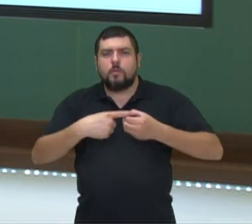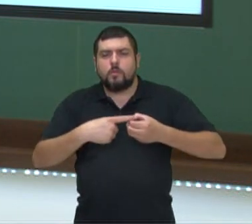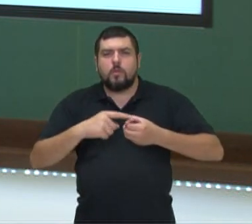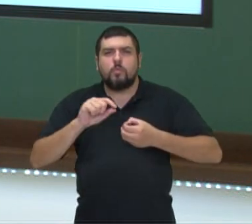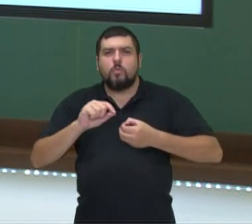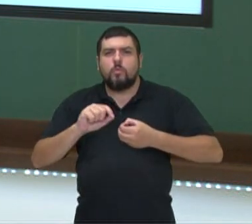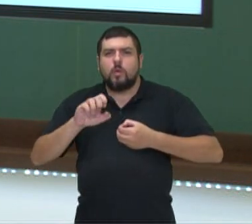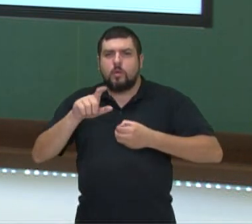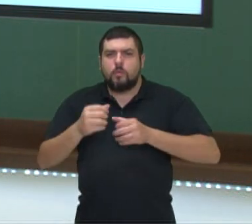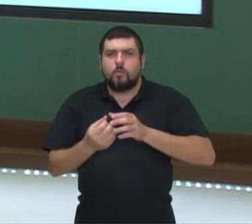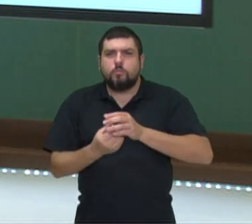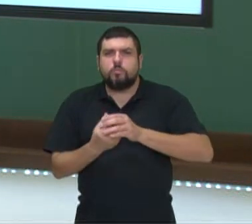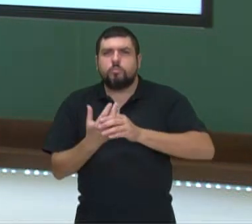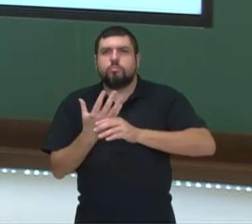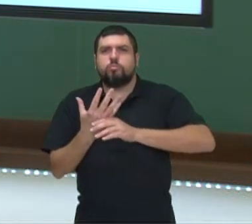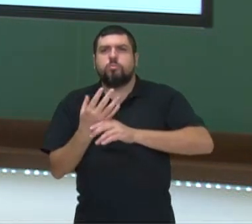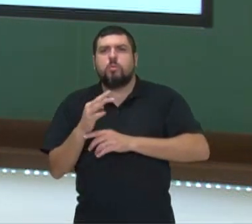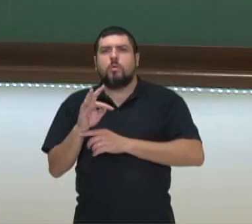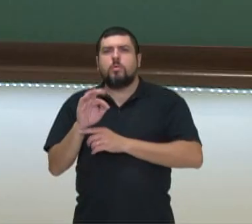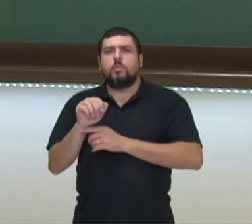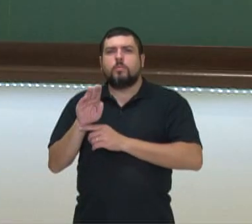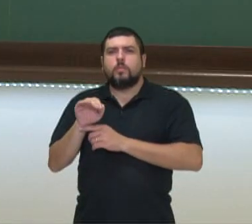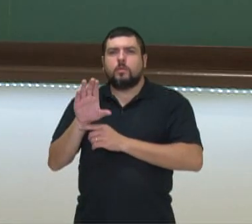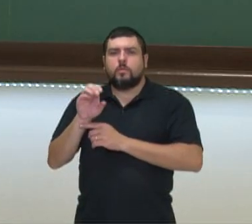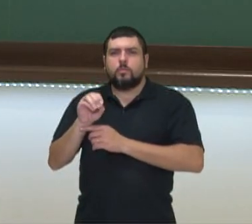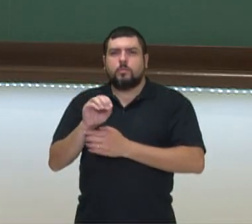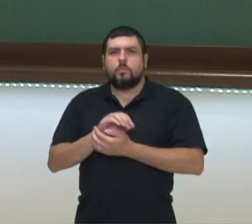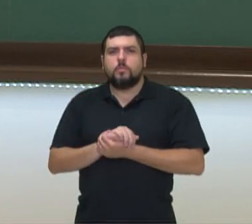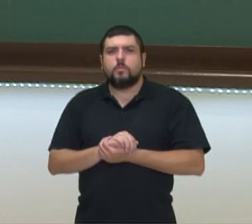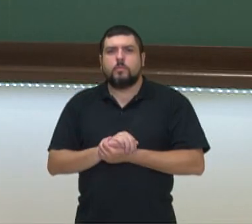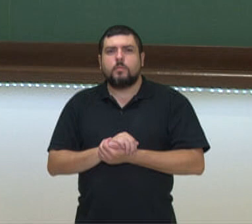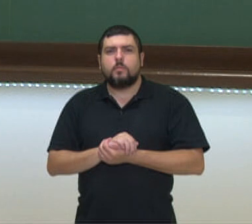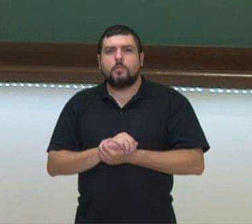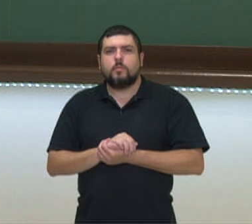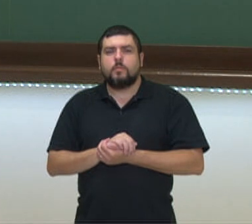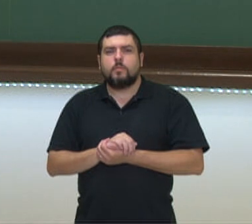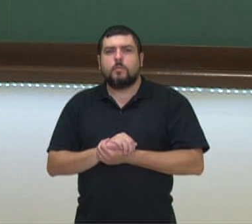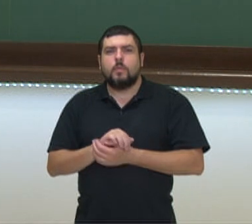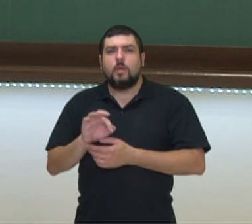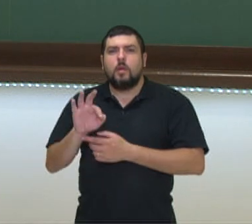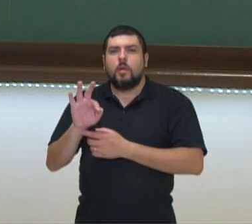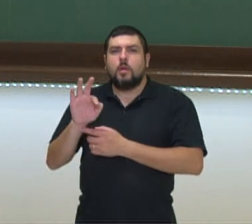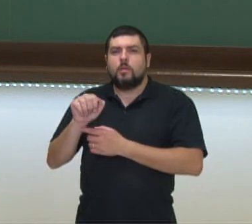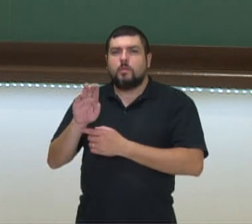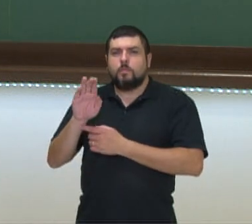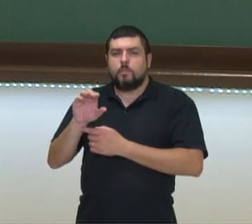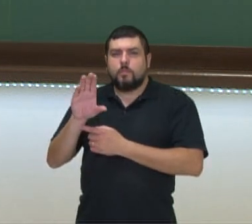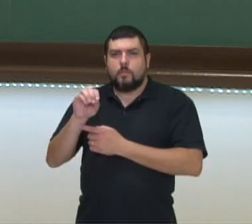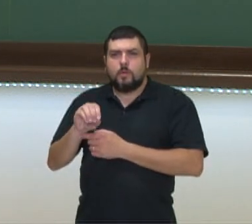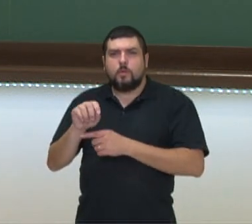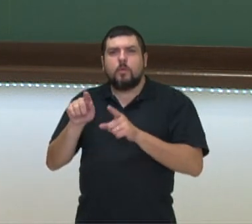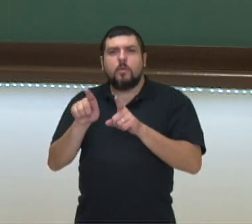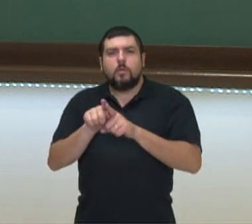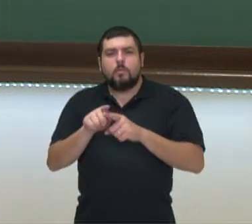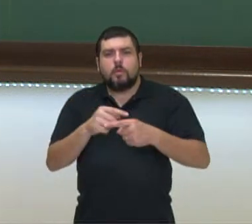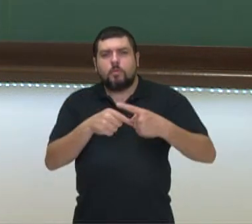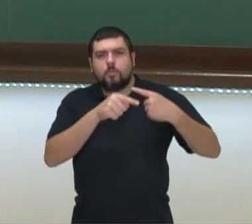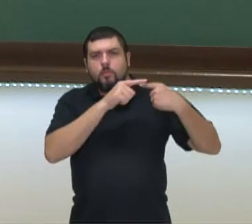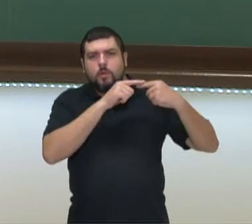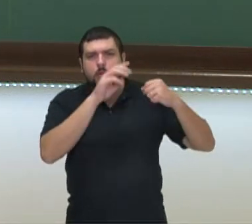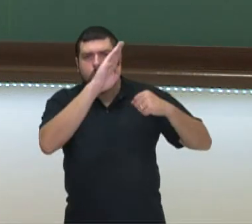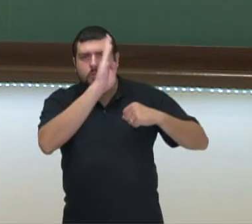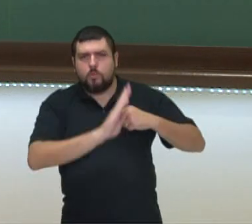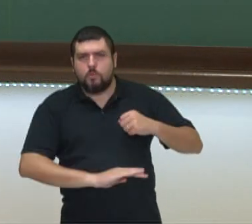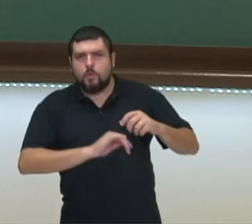à plantação do tabaco. Lembrando vocês que o tabaco também foi produzido durante o Brasil colônia, né?